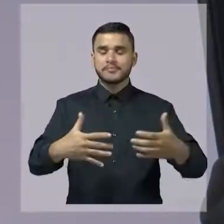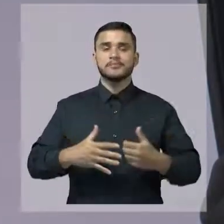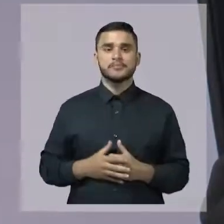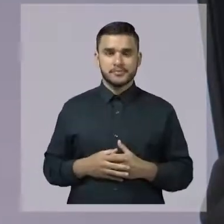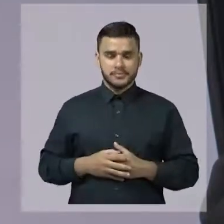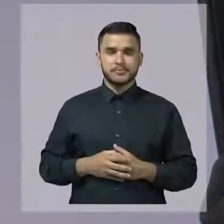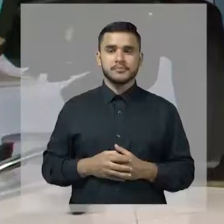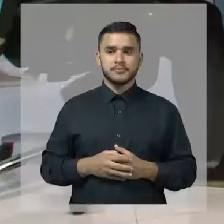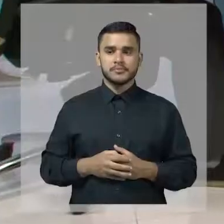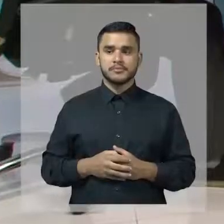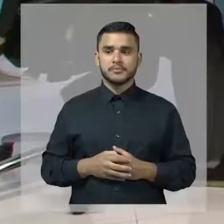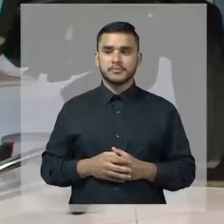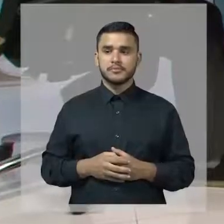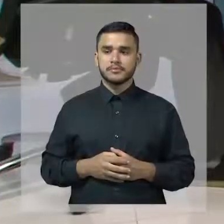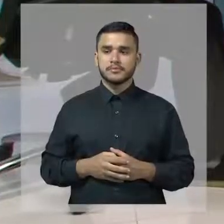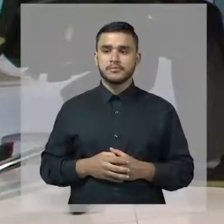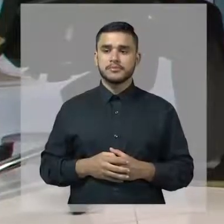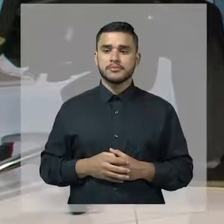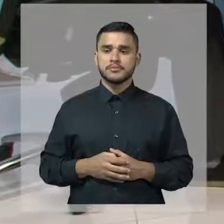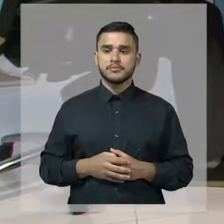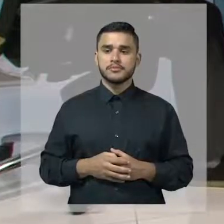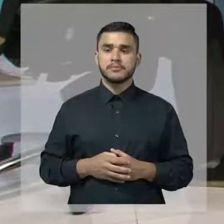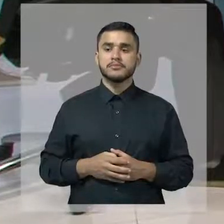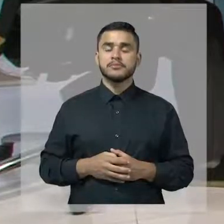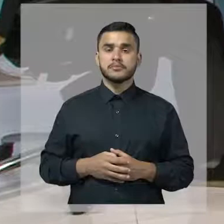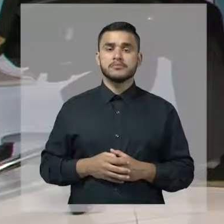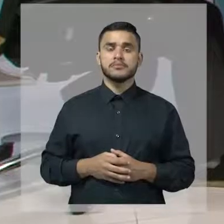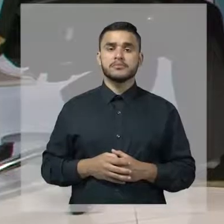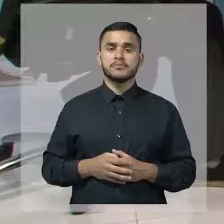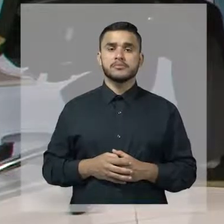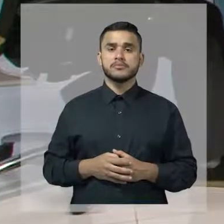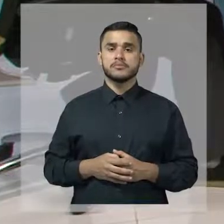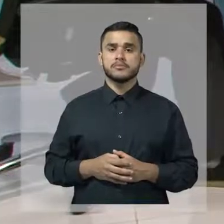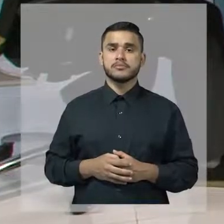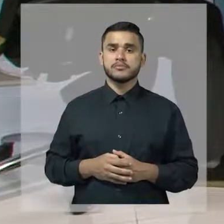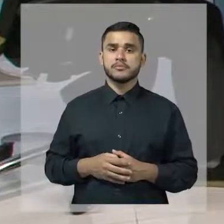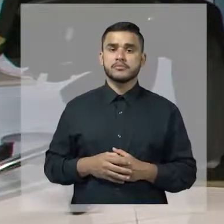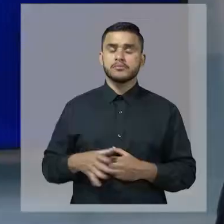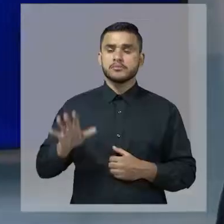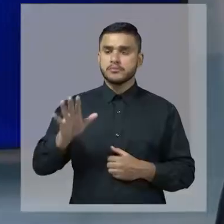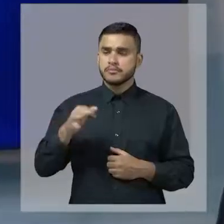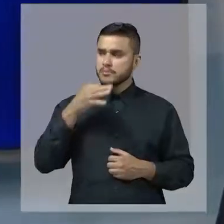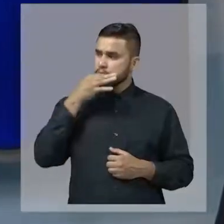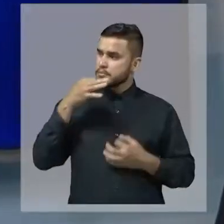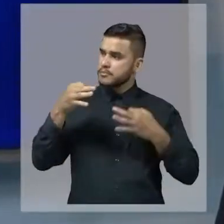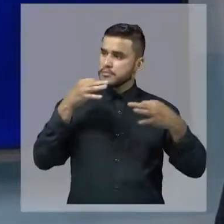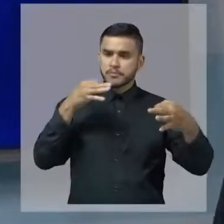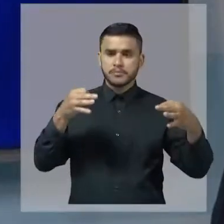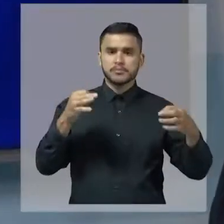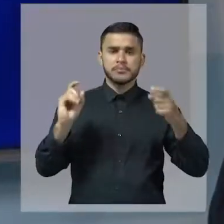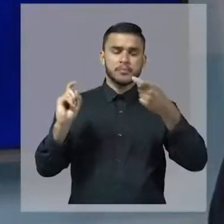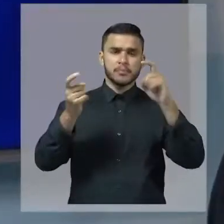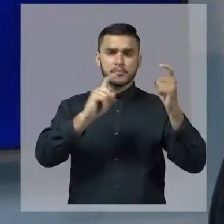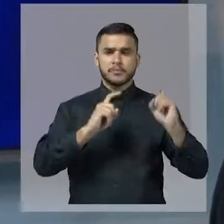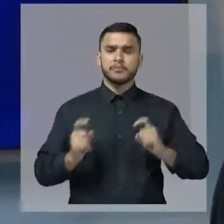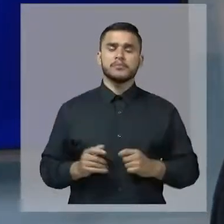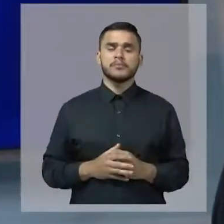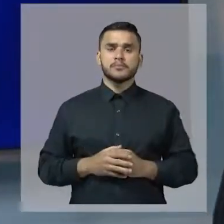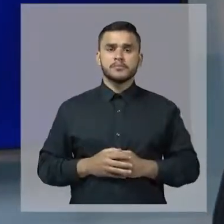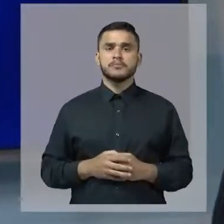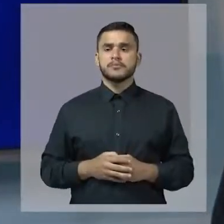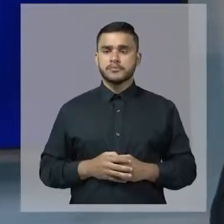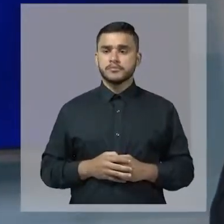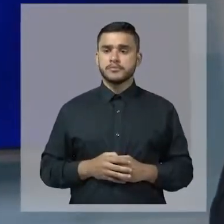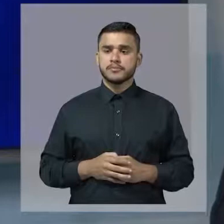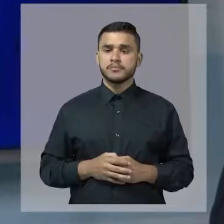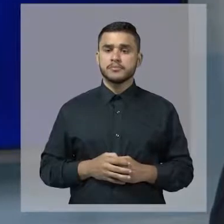Eu quero retomar essa discussão numa outra perspectiva. Professor Valmir, os